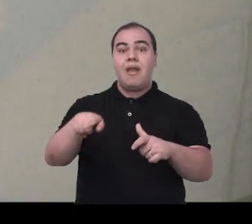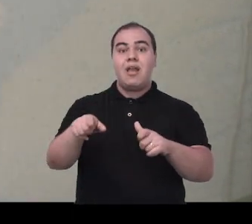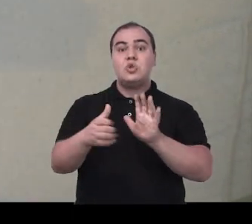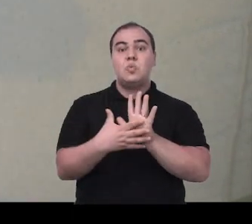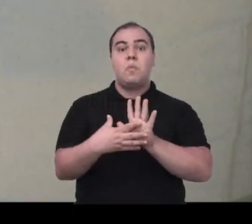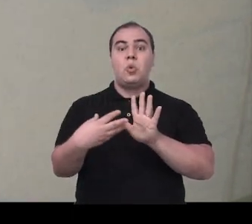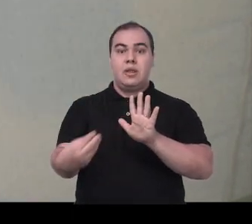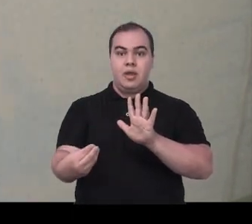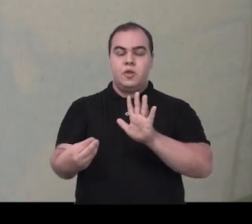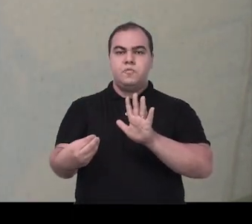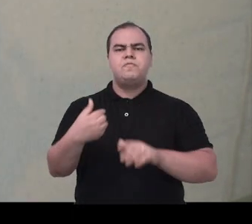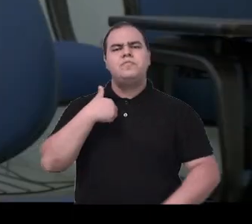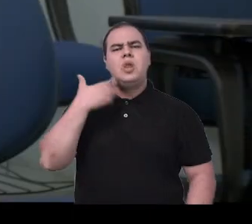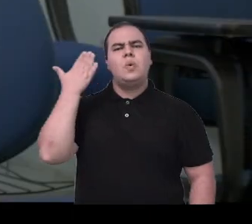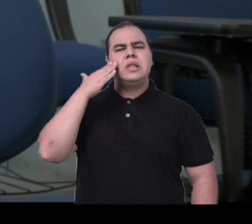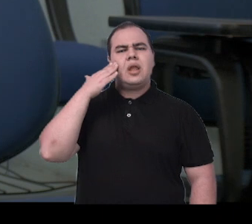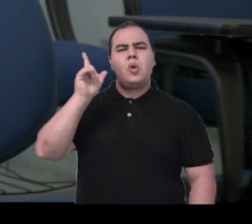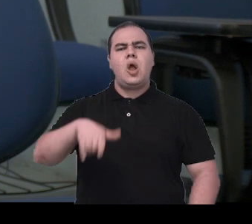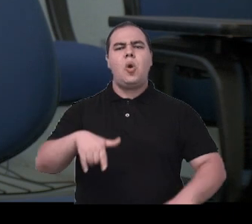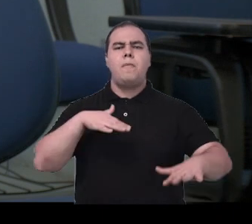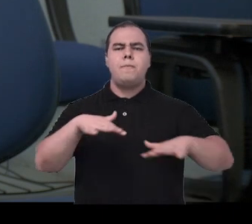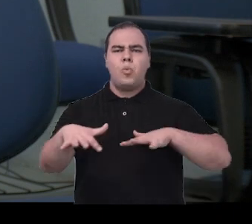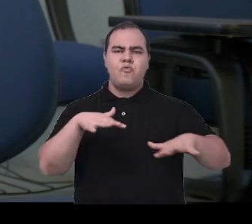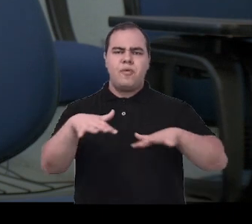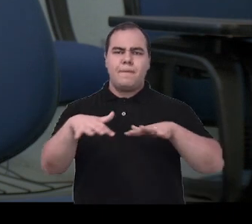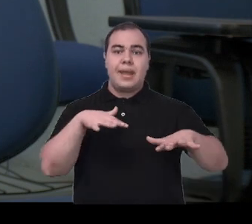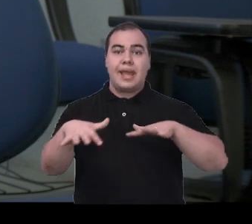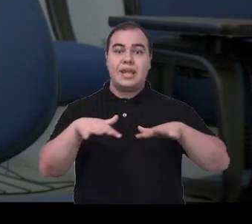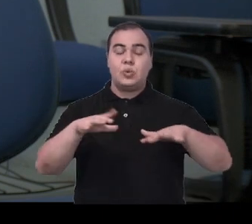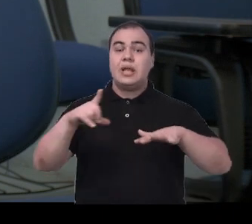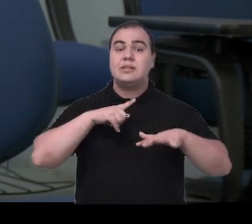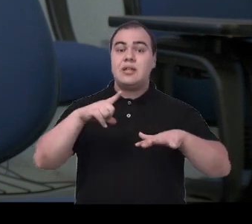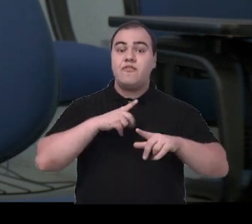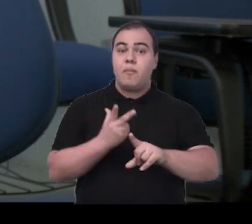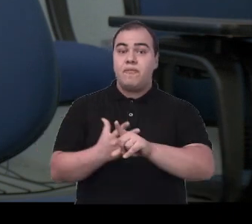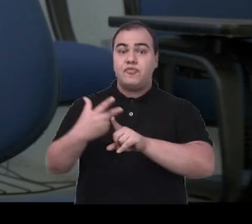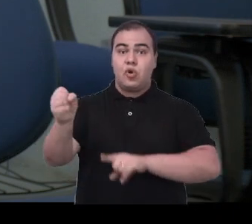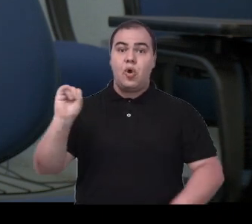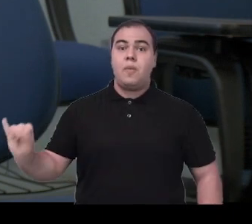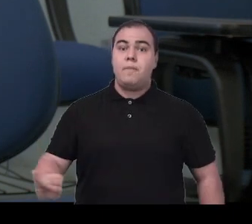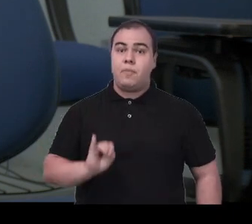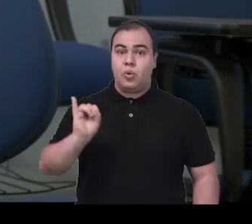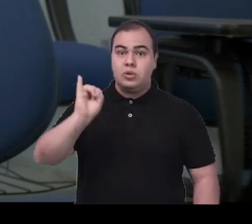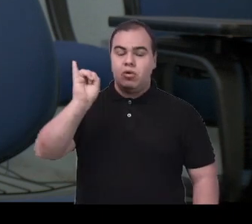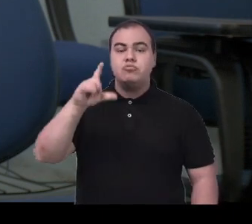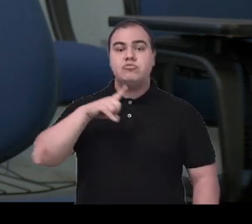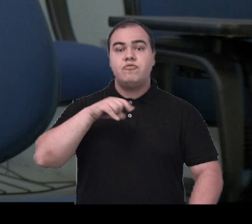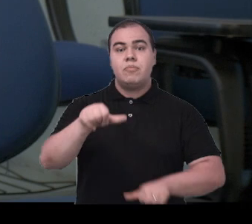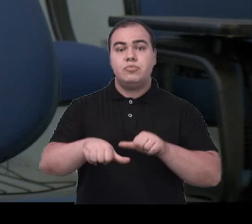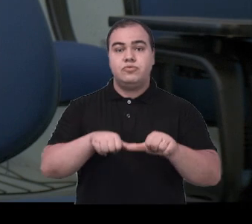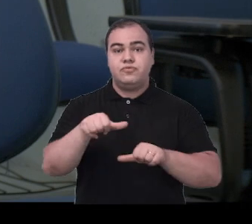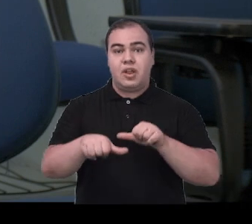ambiente. É este o modelo. Eu considero que é um movimento que teve uma vitória importante. A gente tem